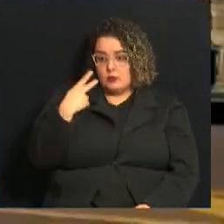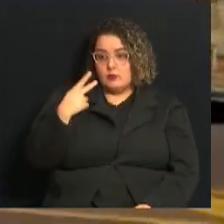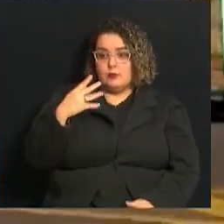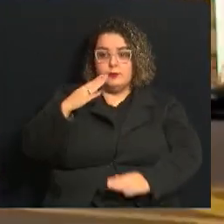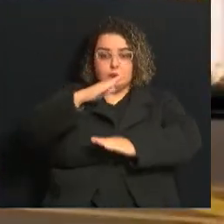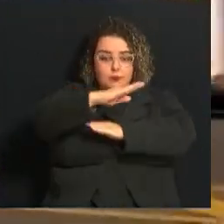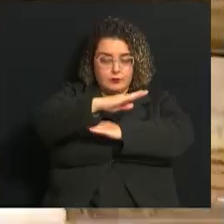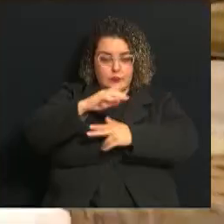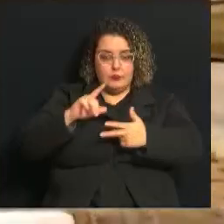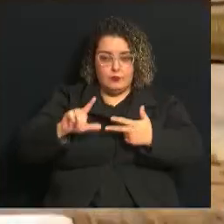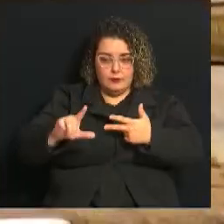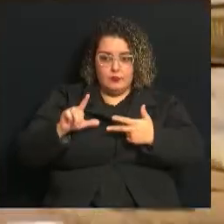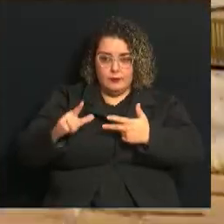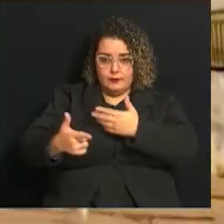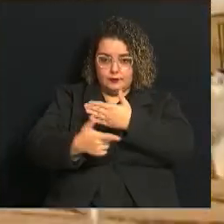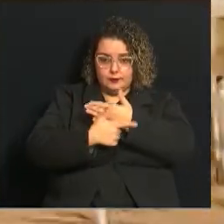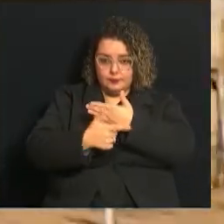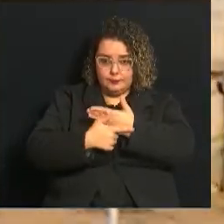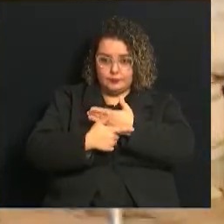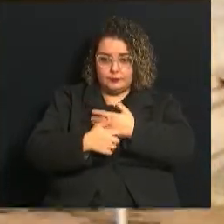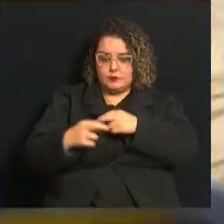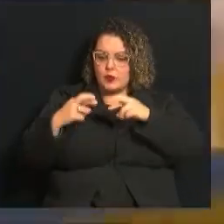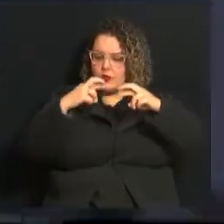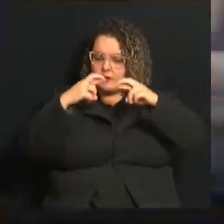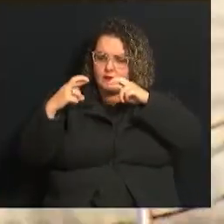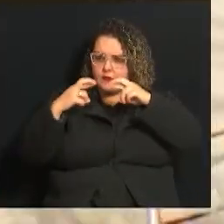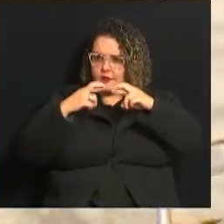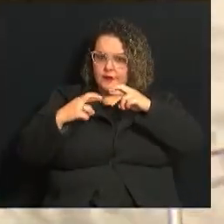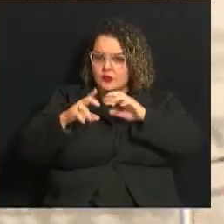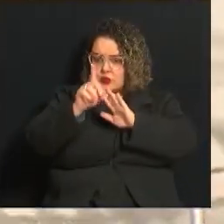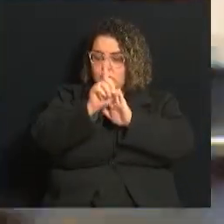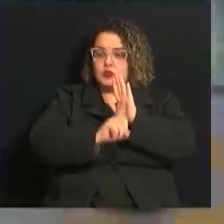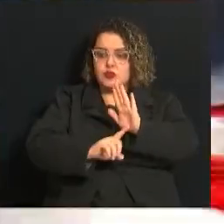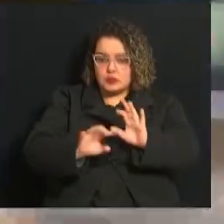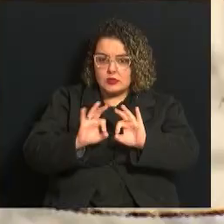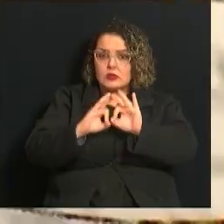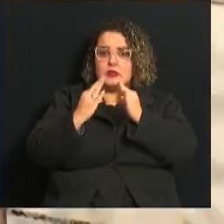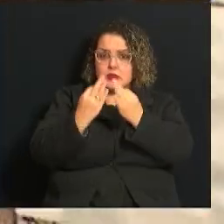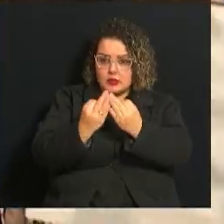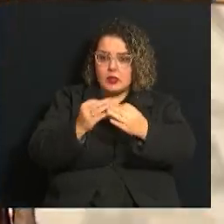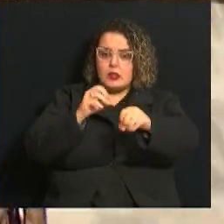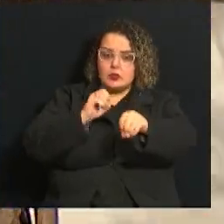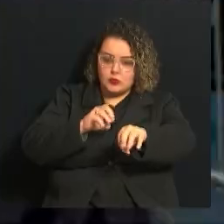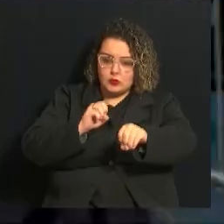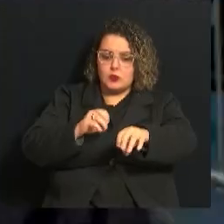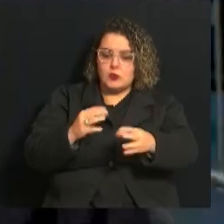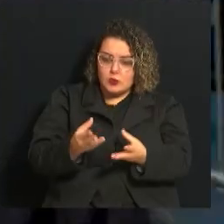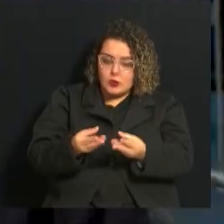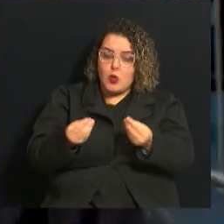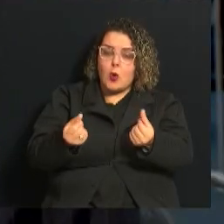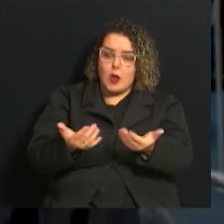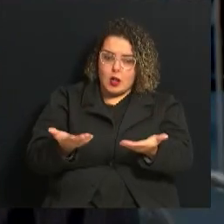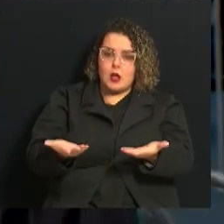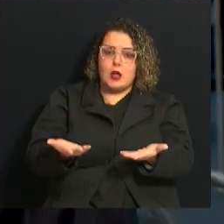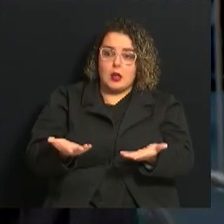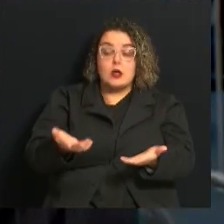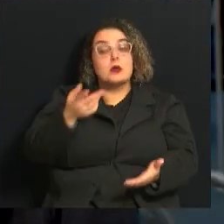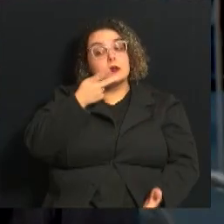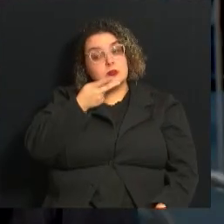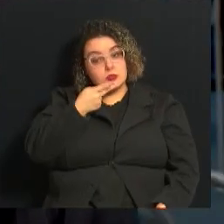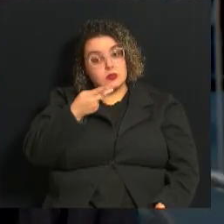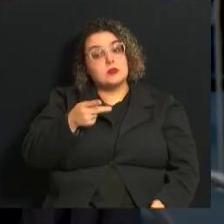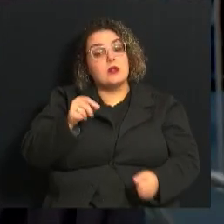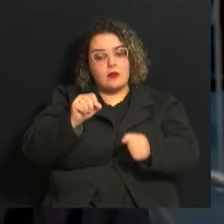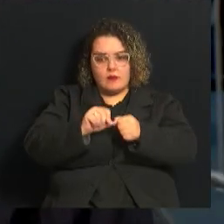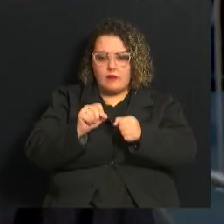tem um papel fundamental na fiscalização do direito das famílias a educação de qualidade O que diz que tem